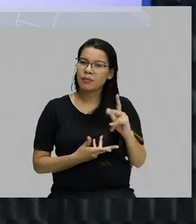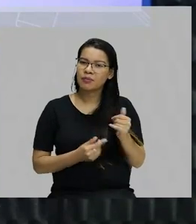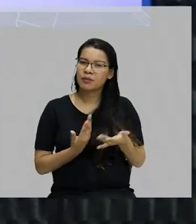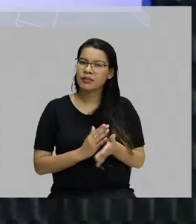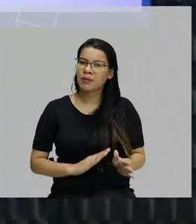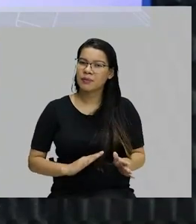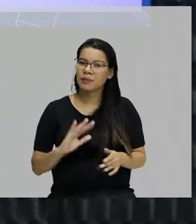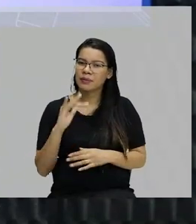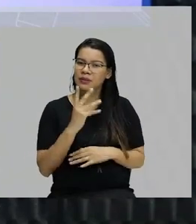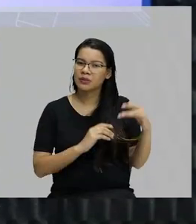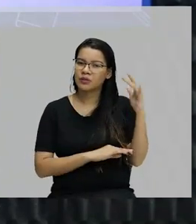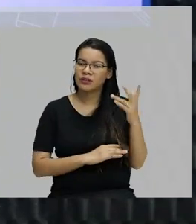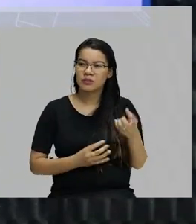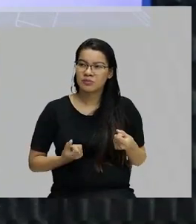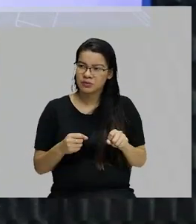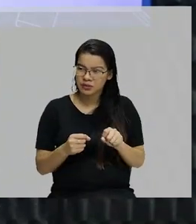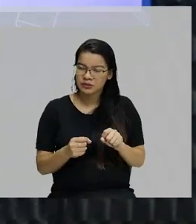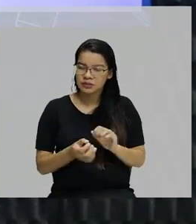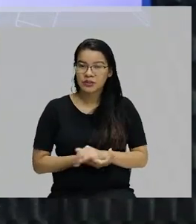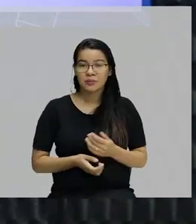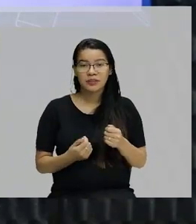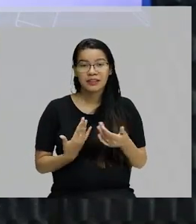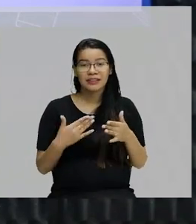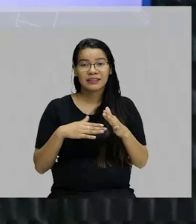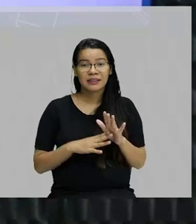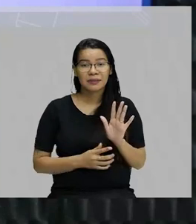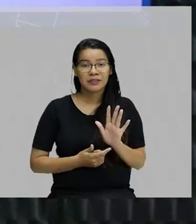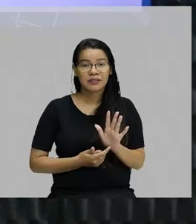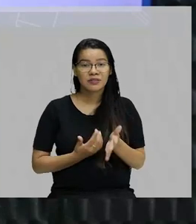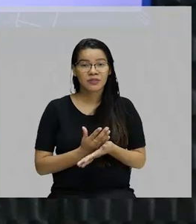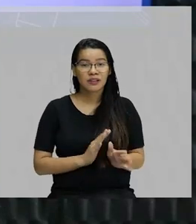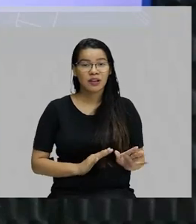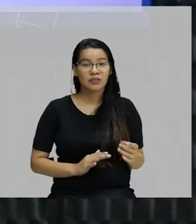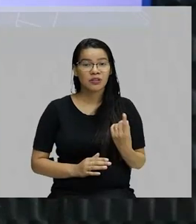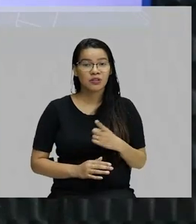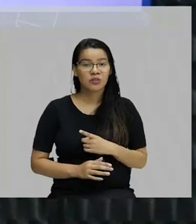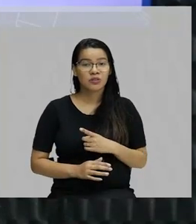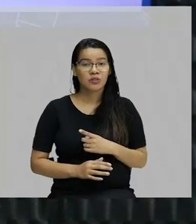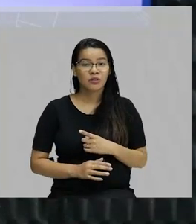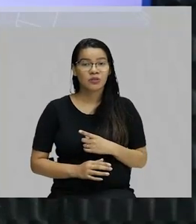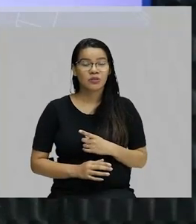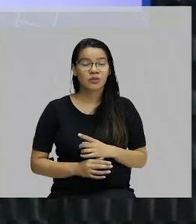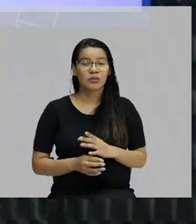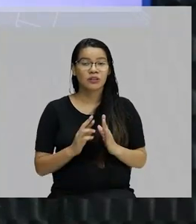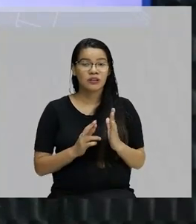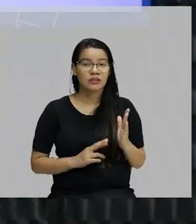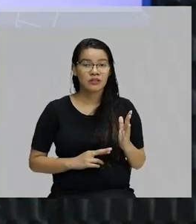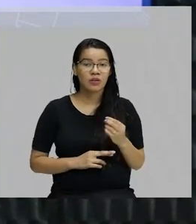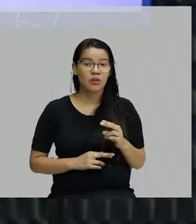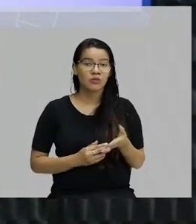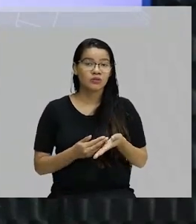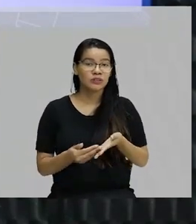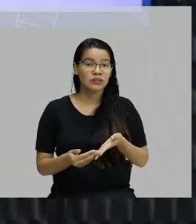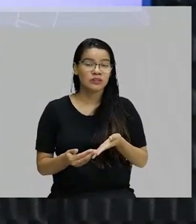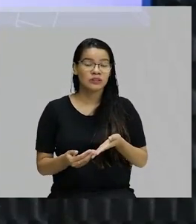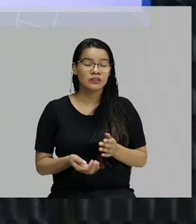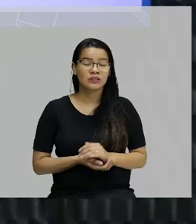poderia até Surgir aí no final da nossa da nossa conclusão né na redação ou até mesmo no início na introdução né vamos mesmo esperar o fim do